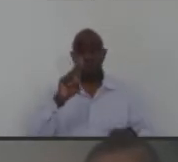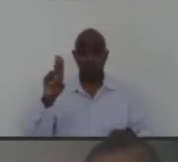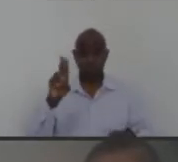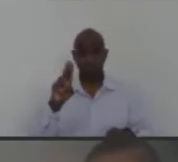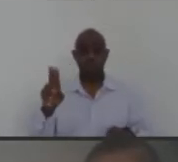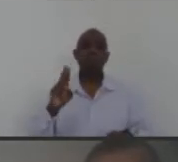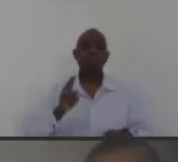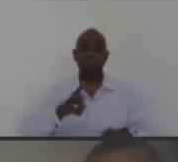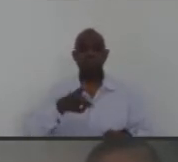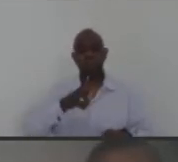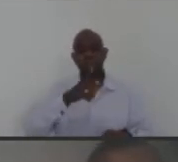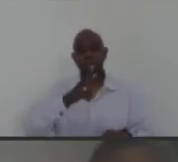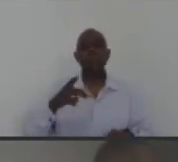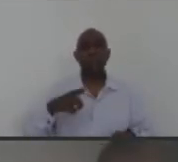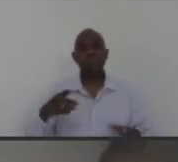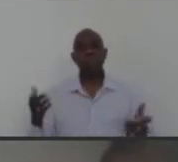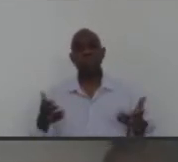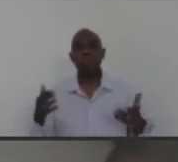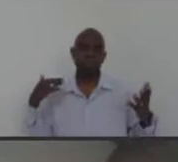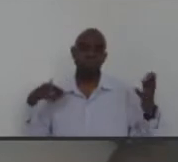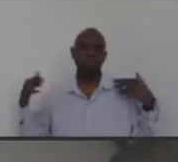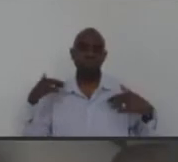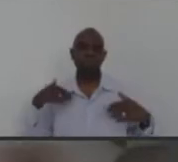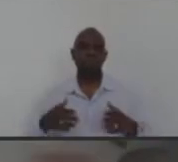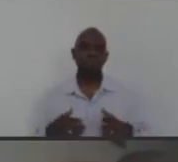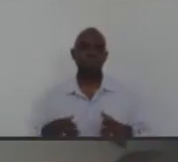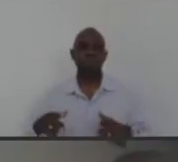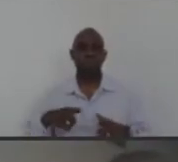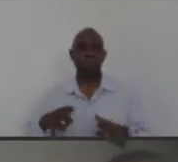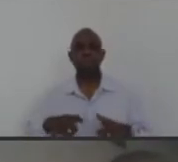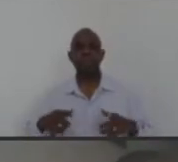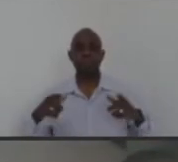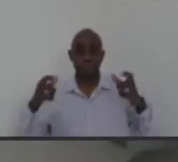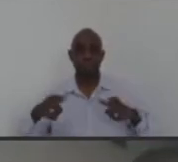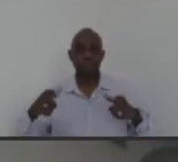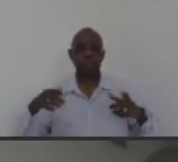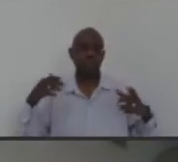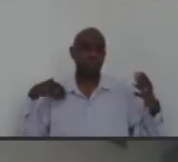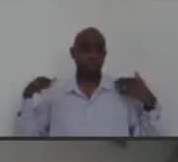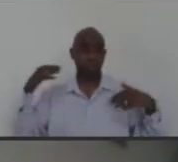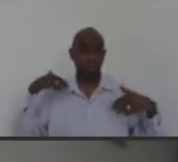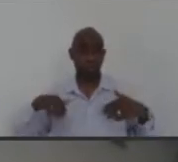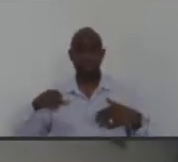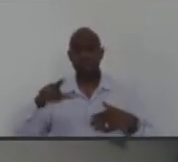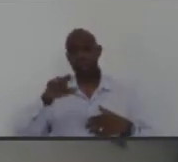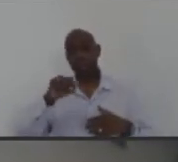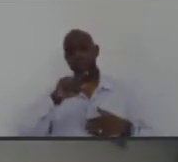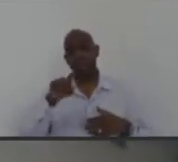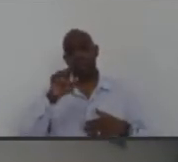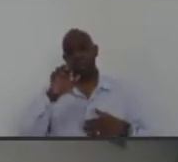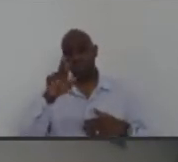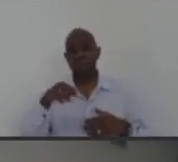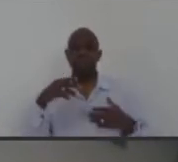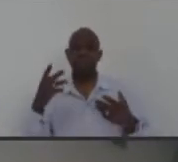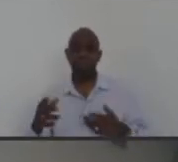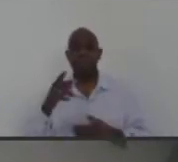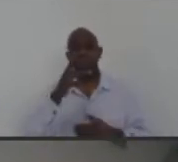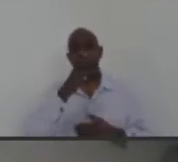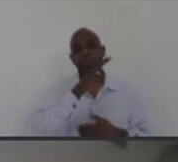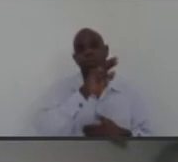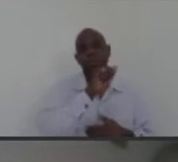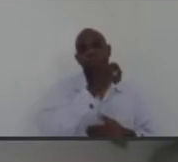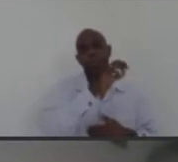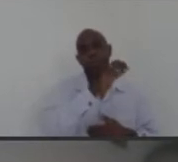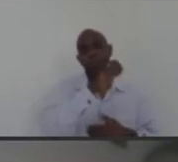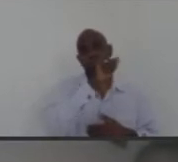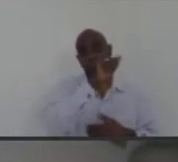para isso, de acordo com o planejamento. Então, onde está sistema de lazer, ele está se ampliando para a praça, ou quando é espaço de livre uso